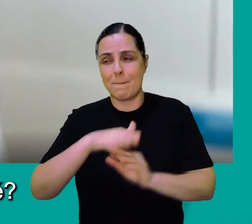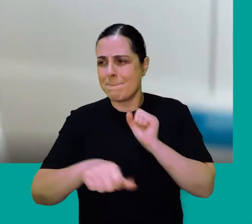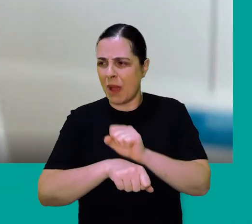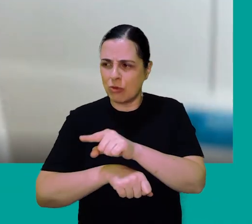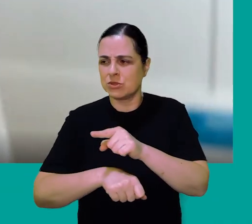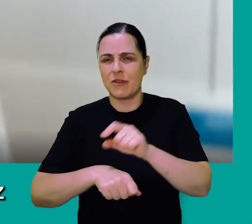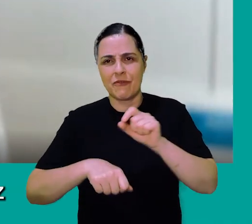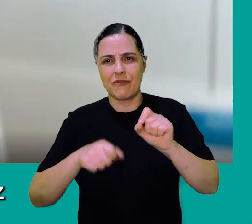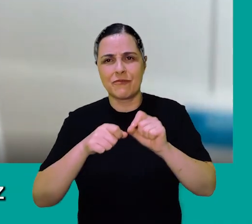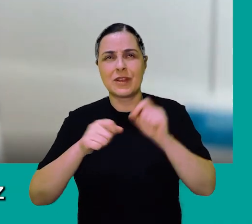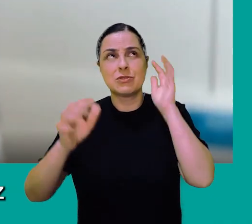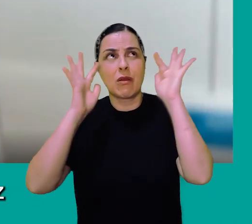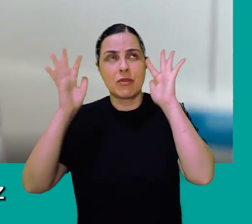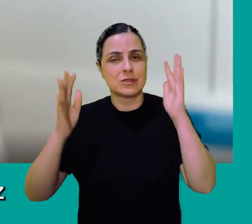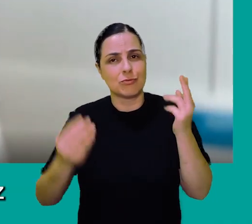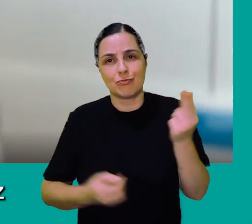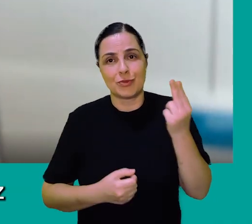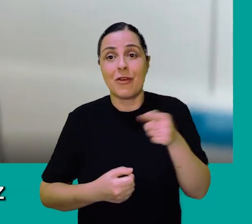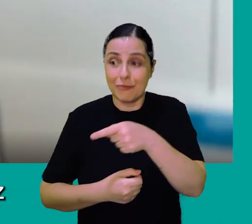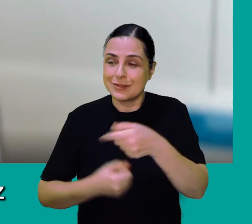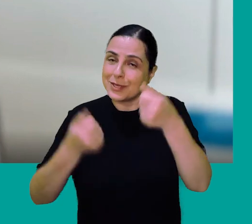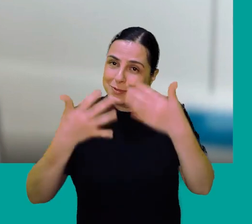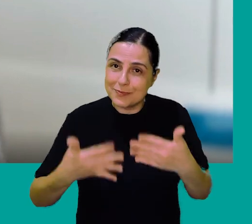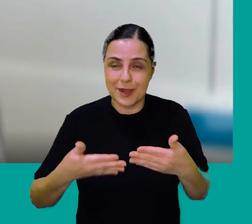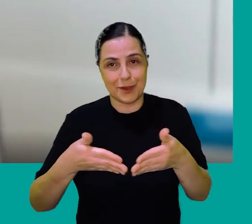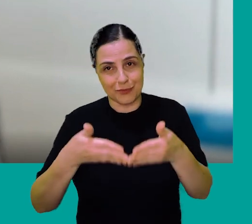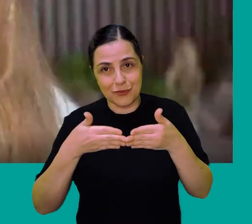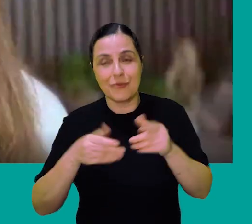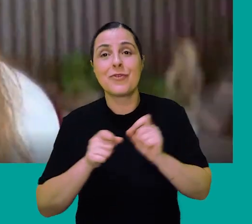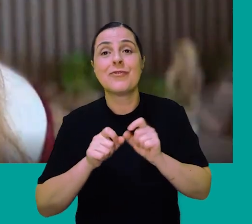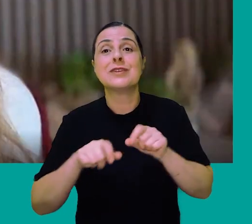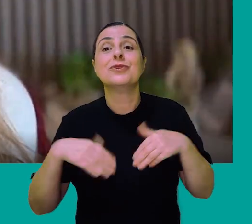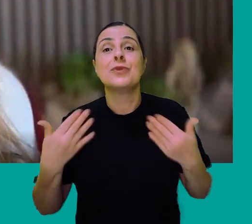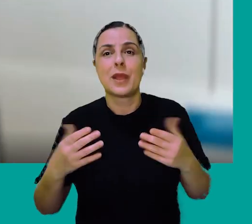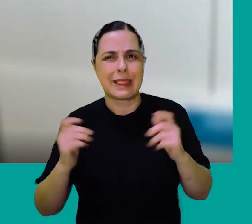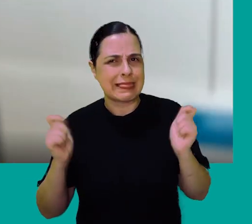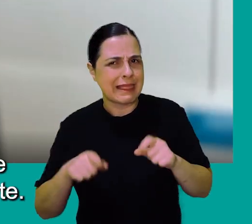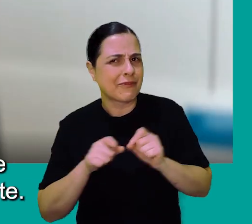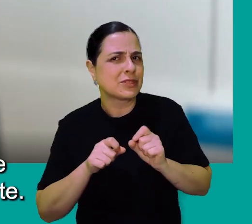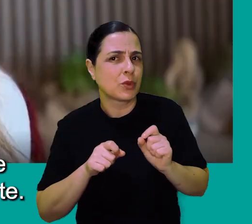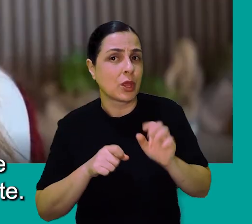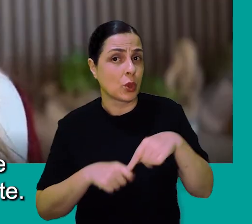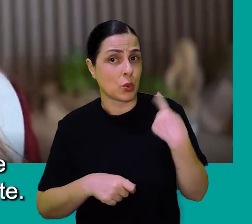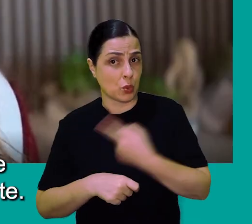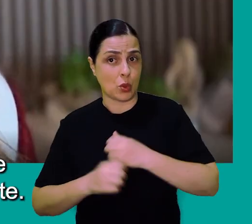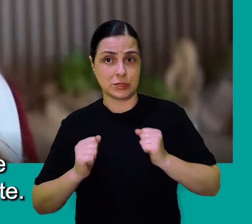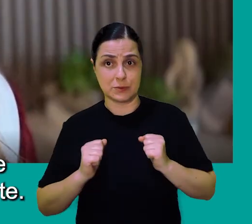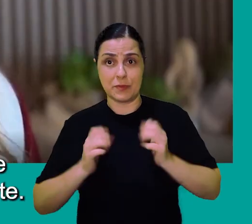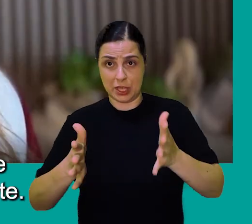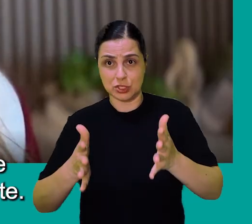né? Aí eu queria ouvir da especialista, Fabiana Gutierrez, o que a gente pode fazer? Não, é sempre bom intervir. Acho que se